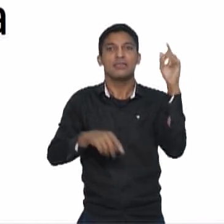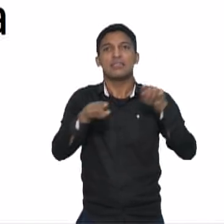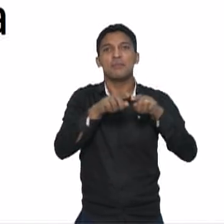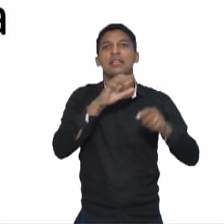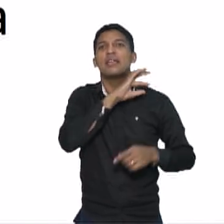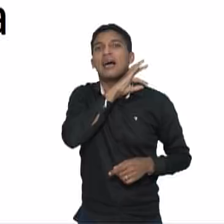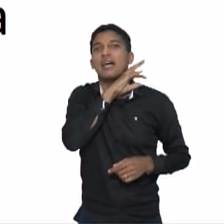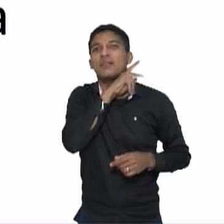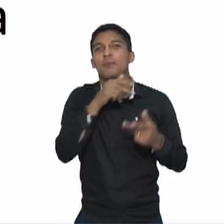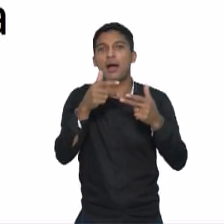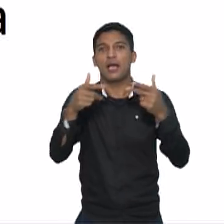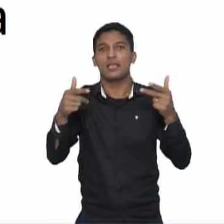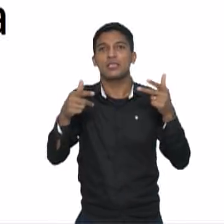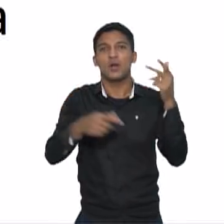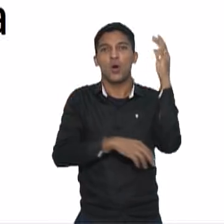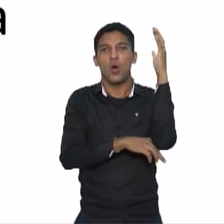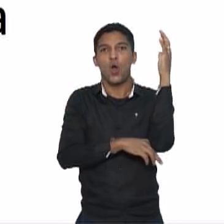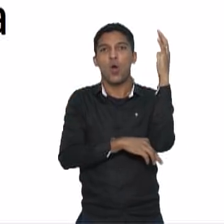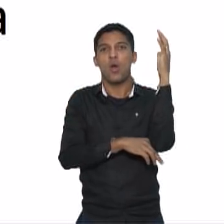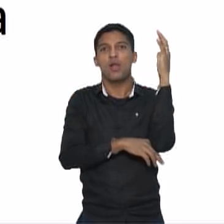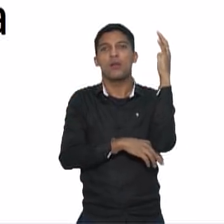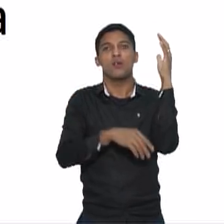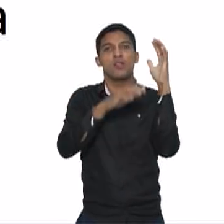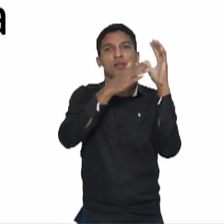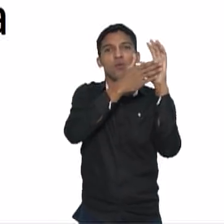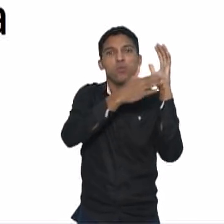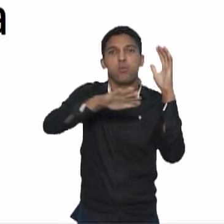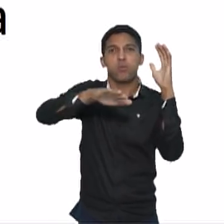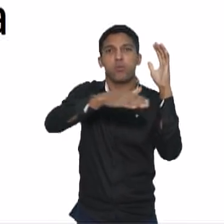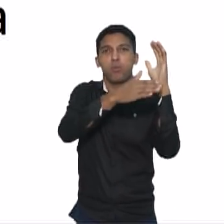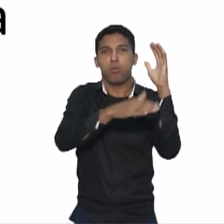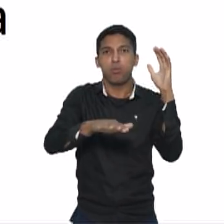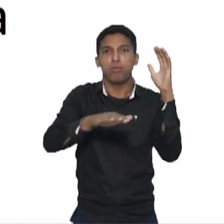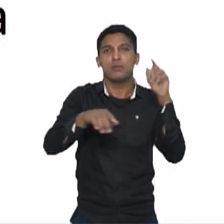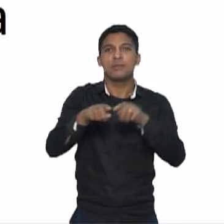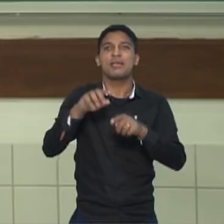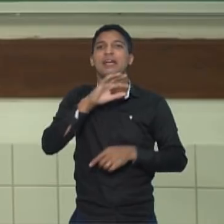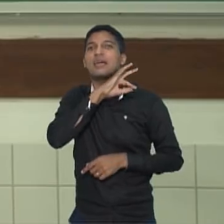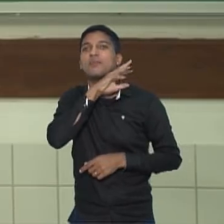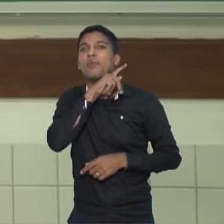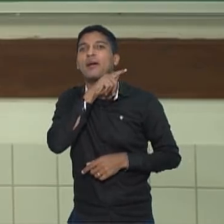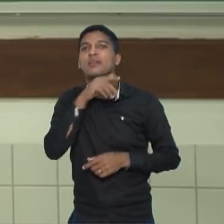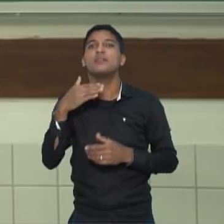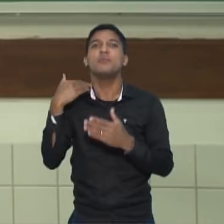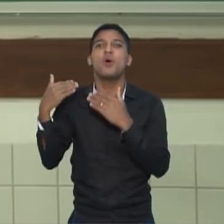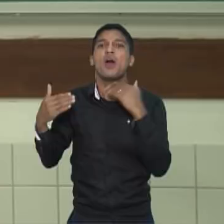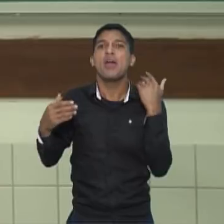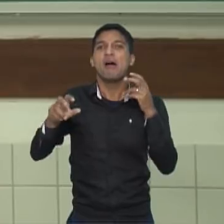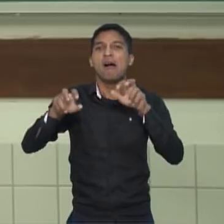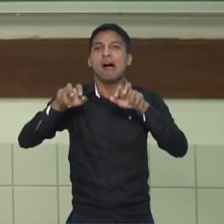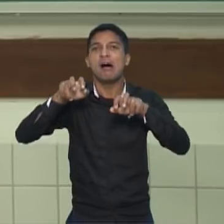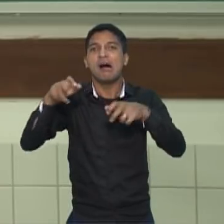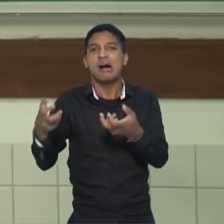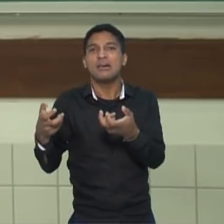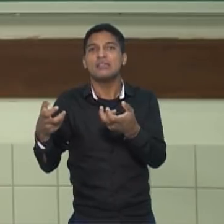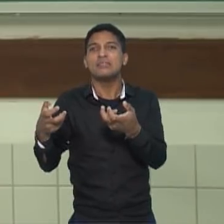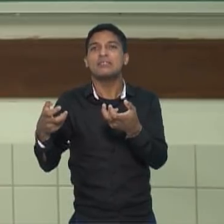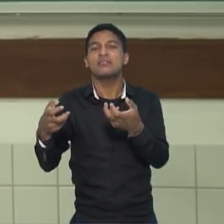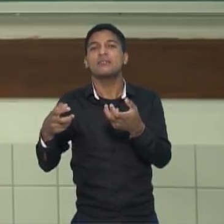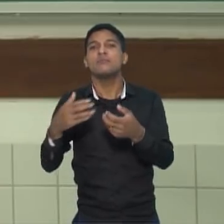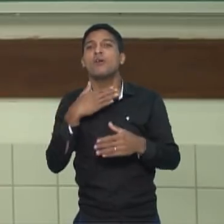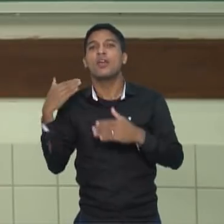vida, contribuindo para a fertilidade do solo. Mas o que seria então a matéria orgânica?